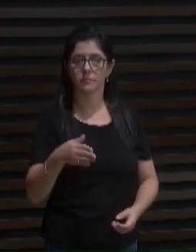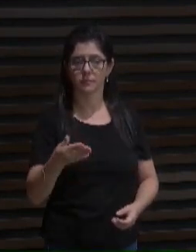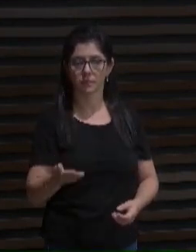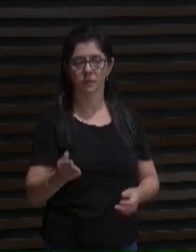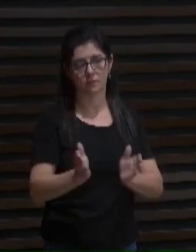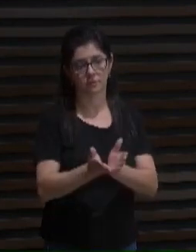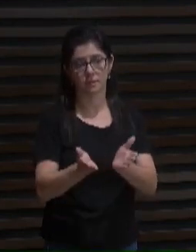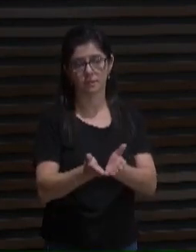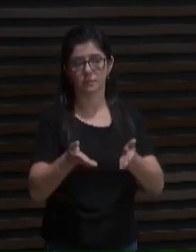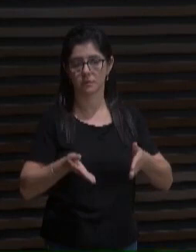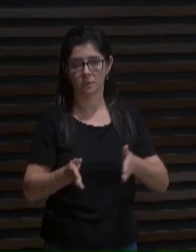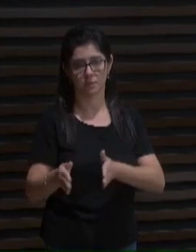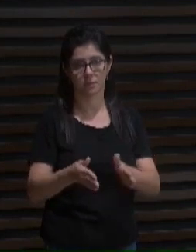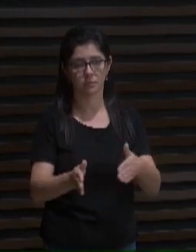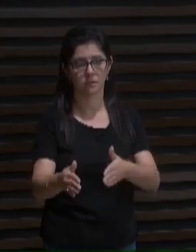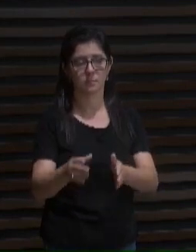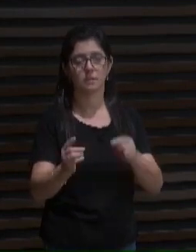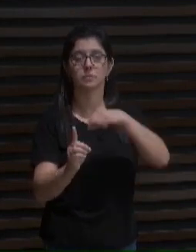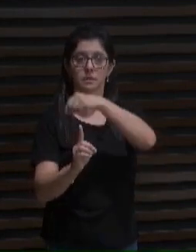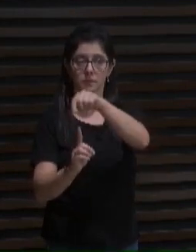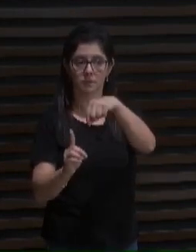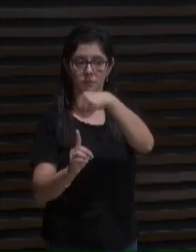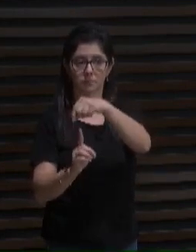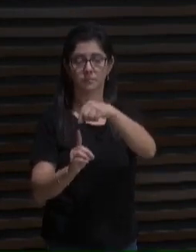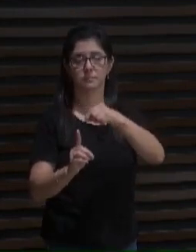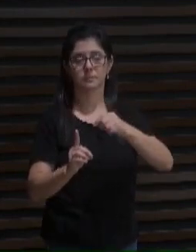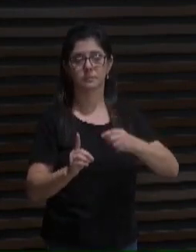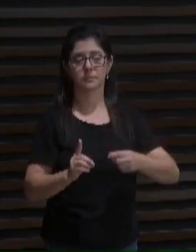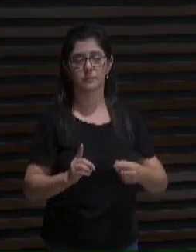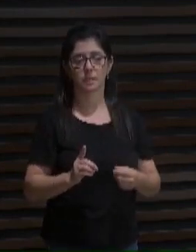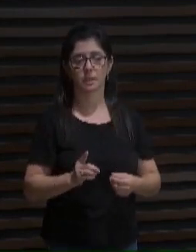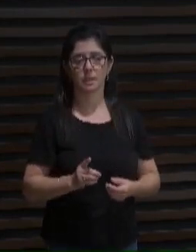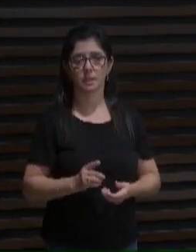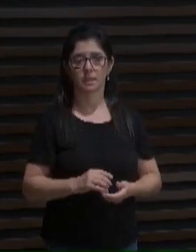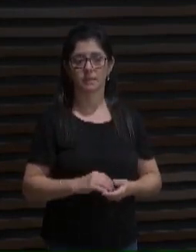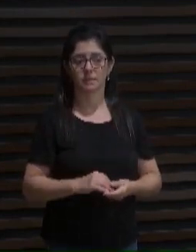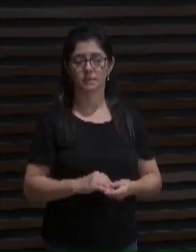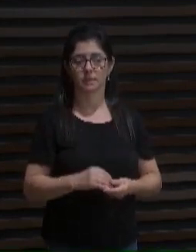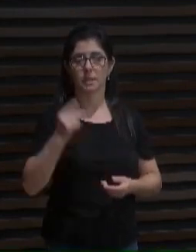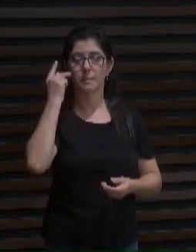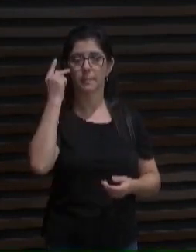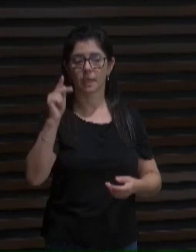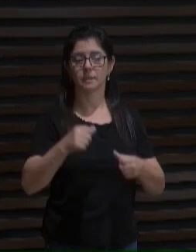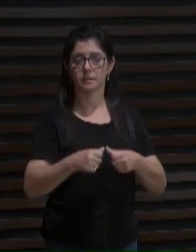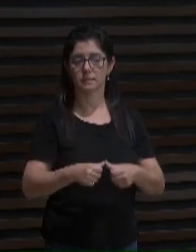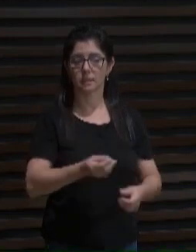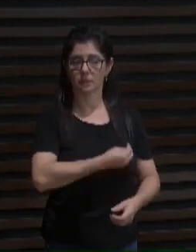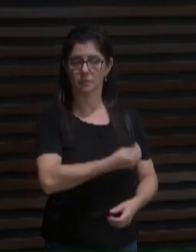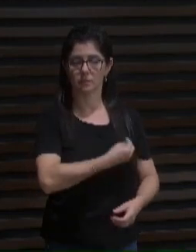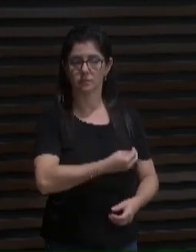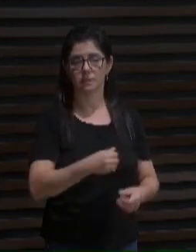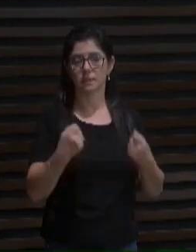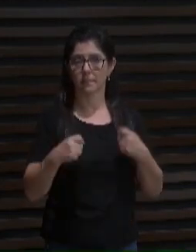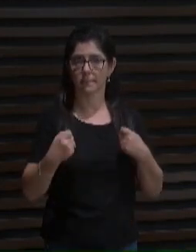no caminho da santificação e o combustível para essa vida progressiva é a palavra de Deus,